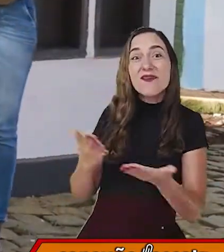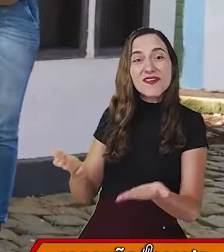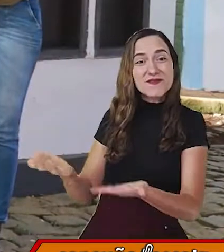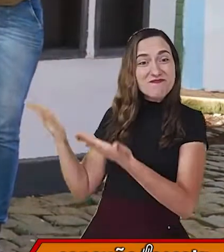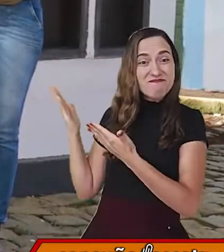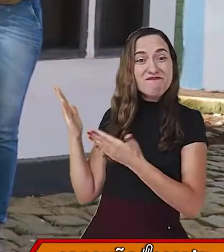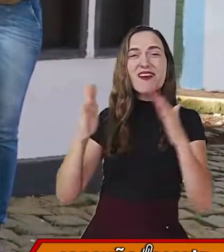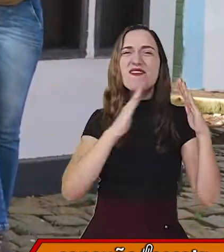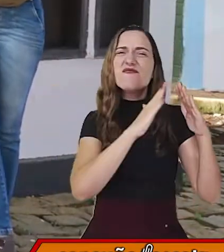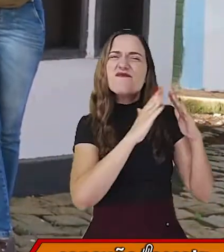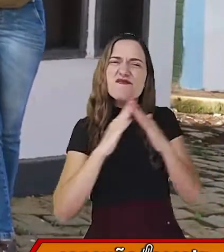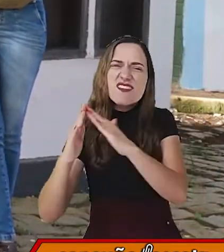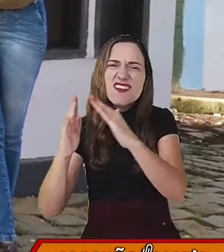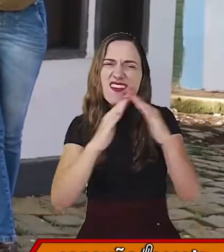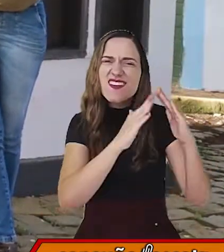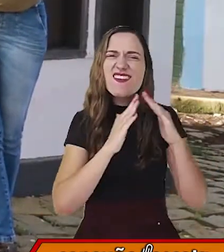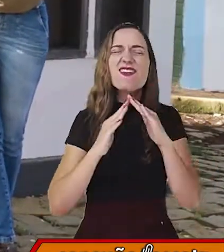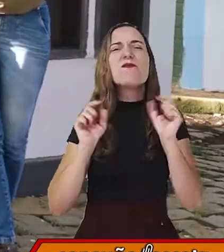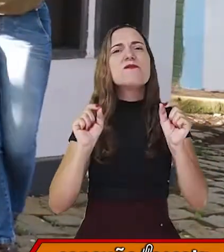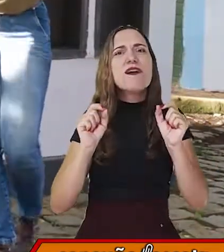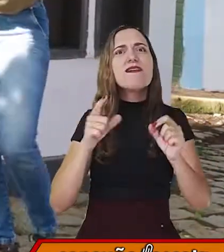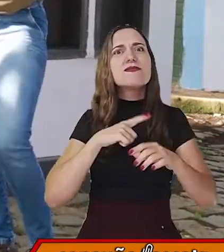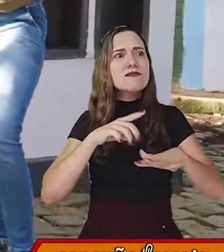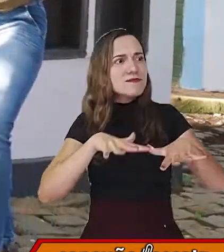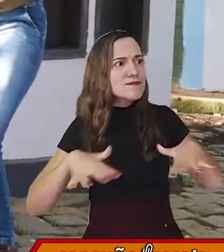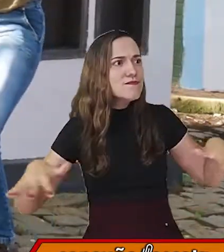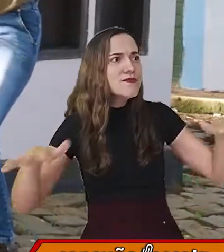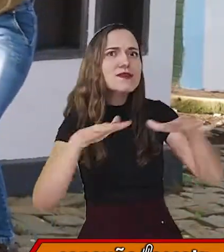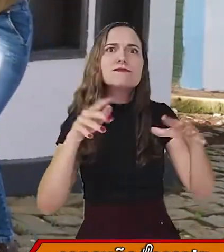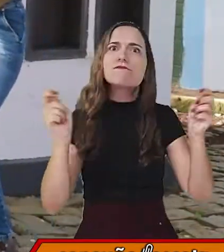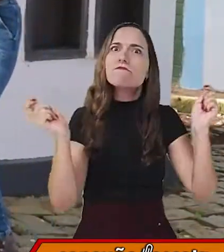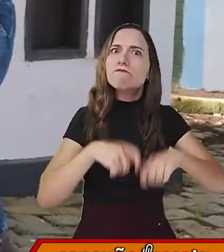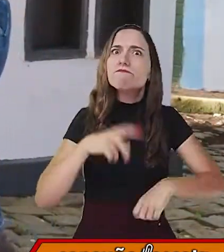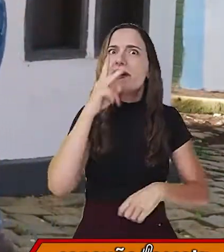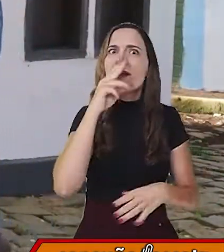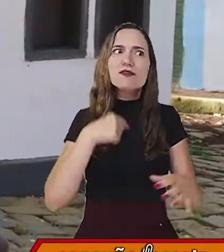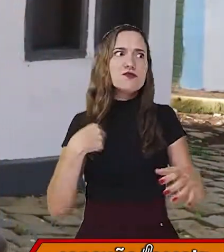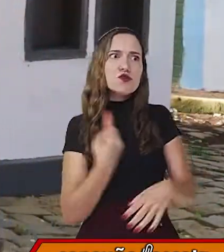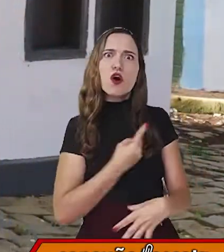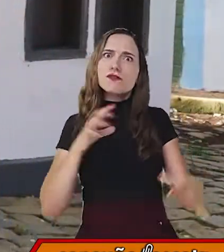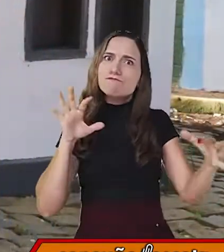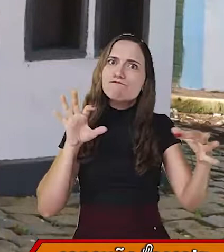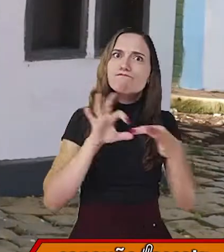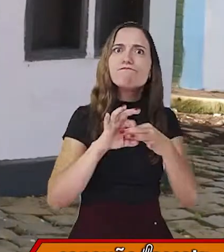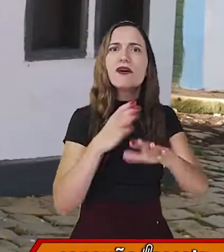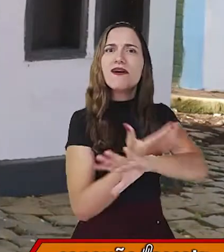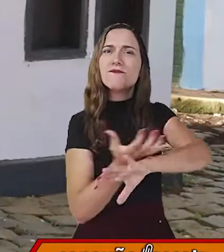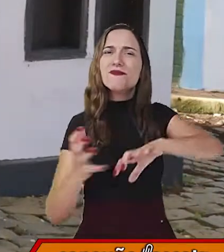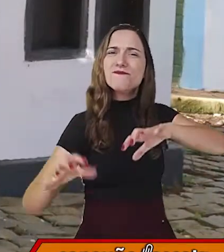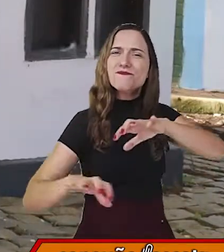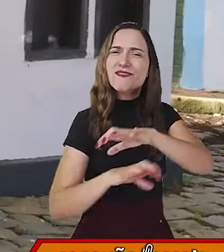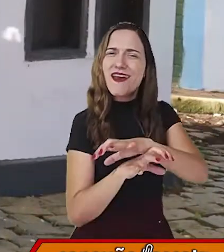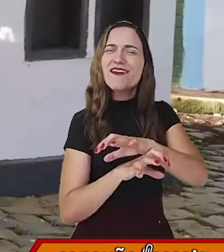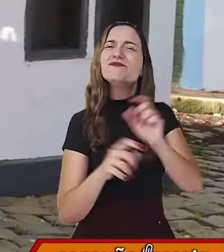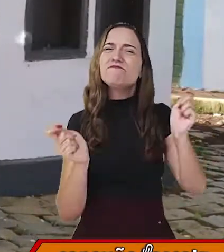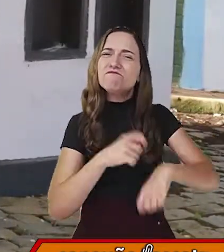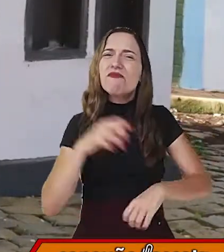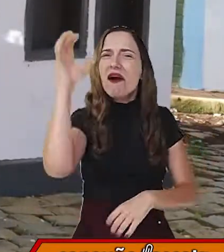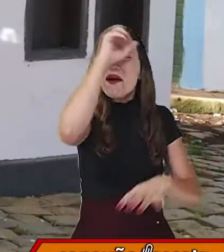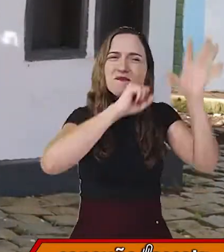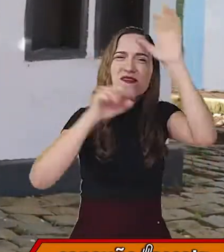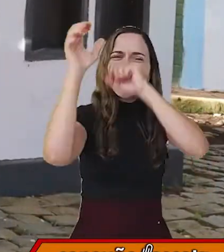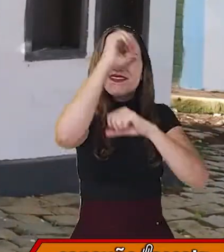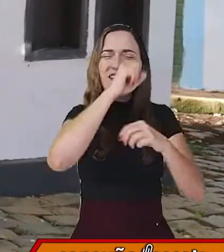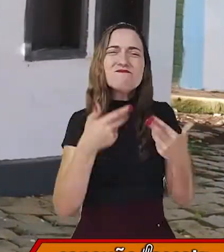ela é linda. Olha como esse espaço, ele educa, fala, nos conecta com o meio ambiente. Como